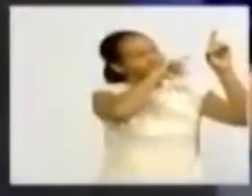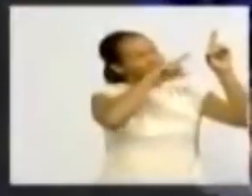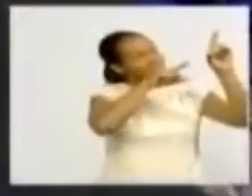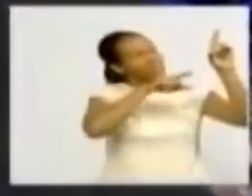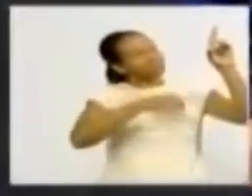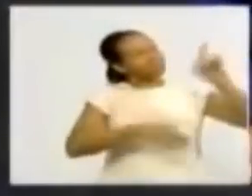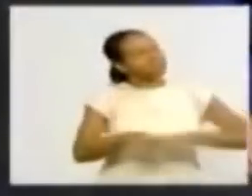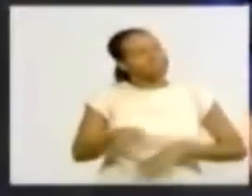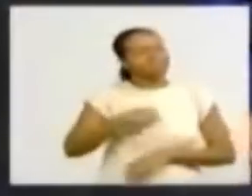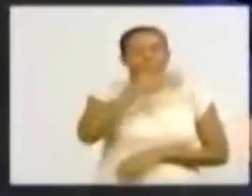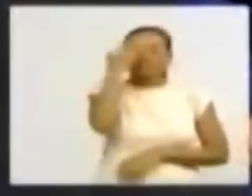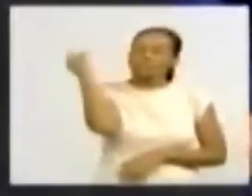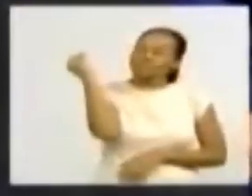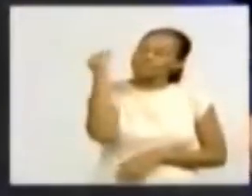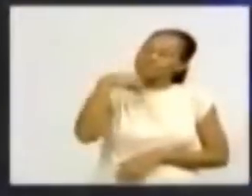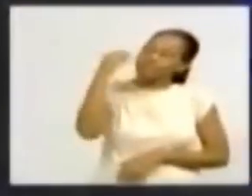Pai.